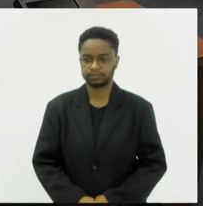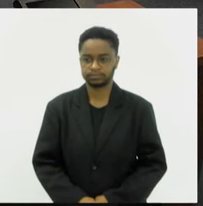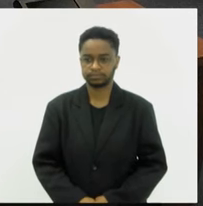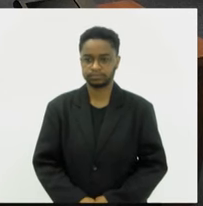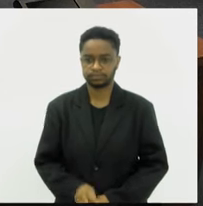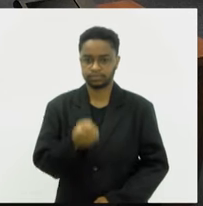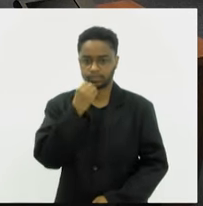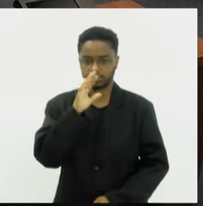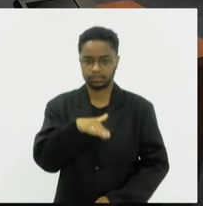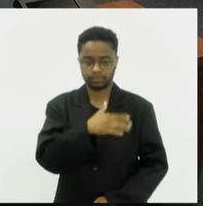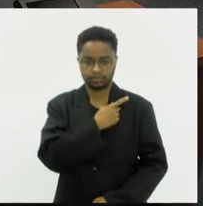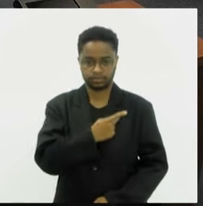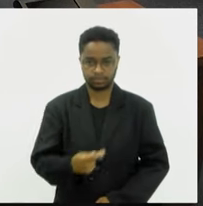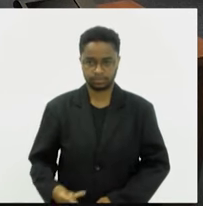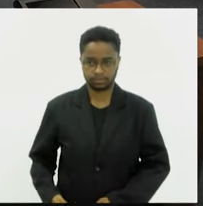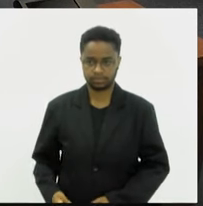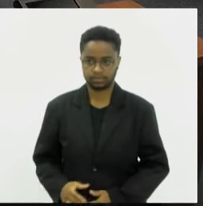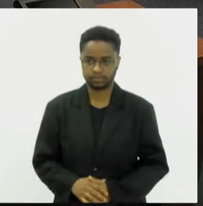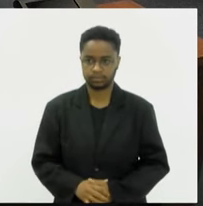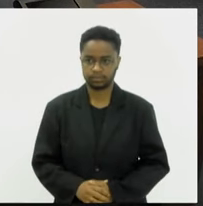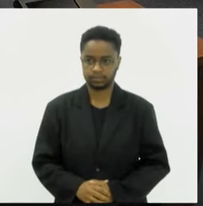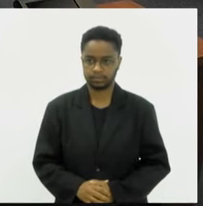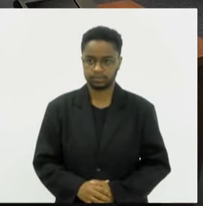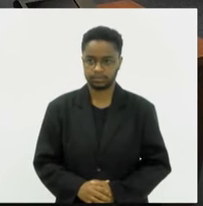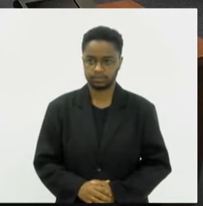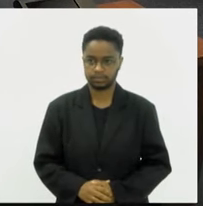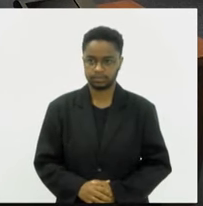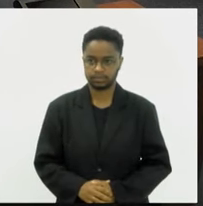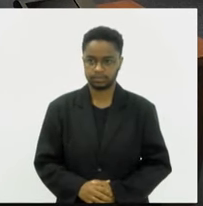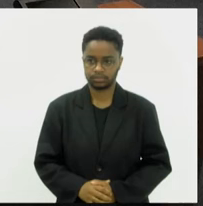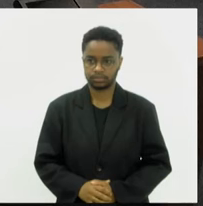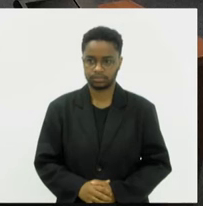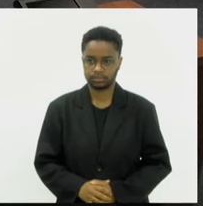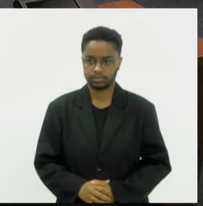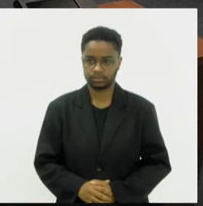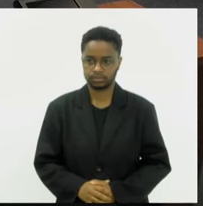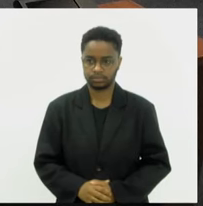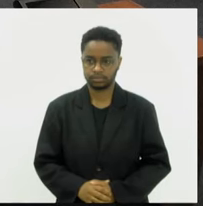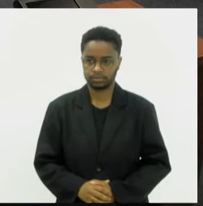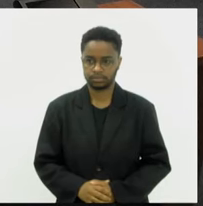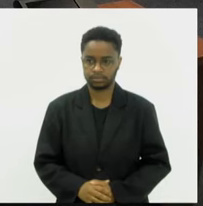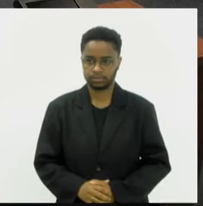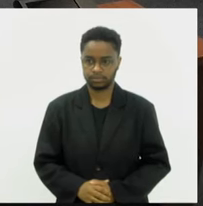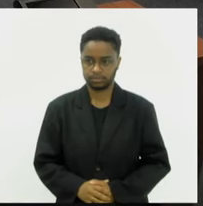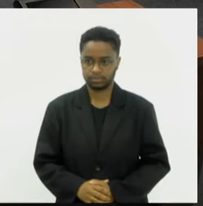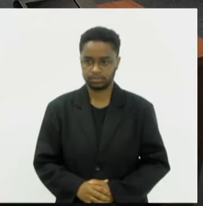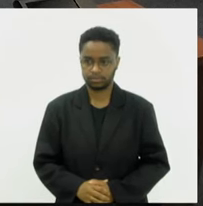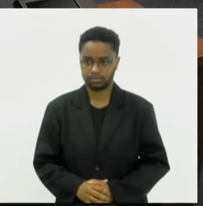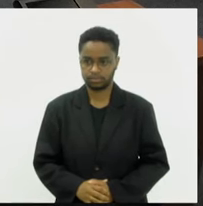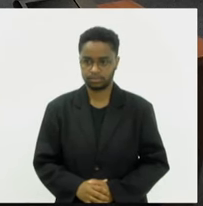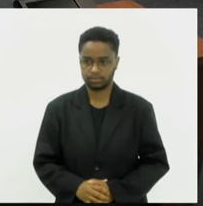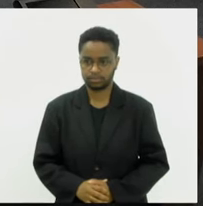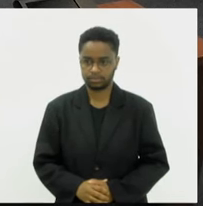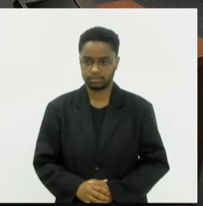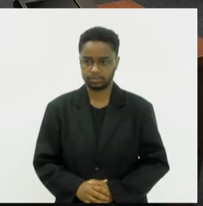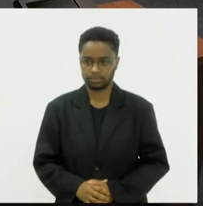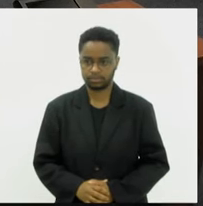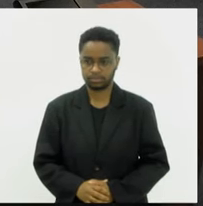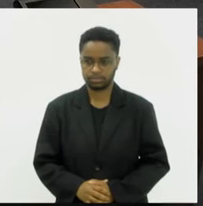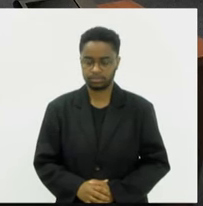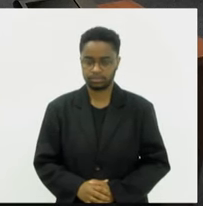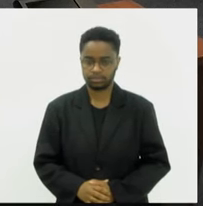Boa tarde, presidente. Não saiu.